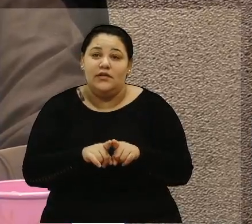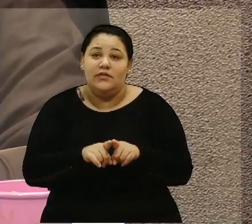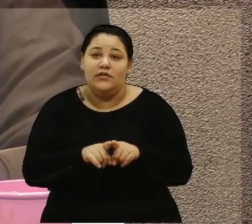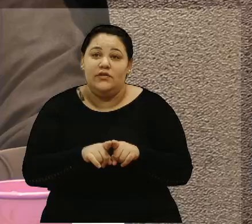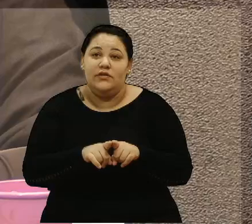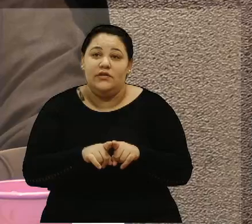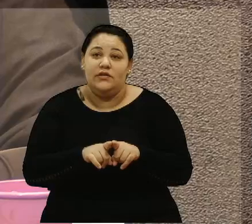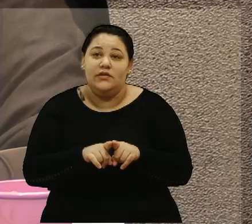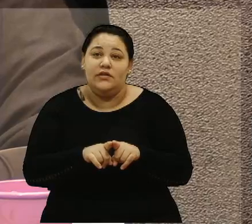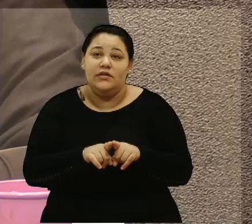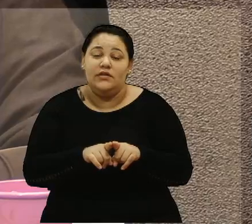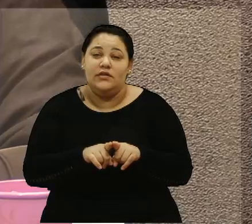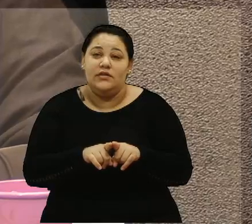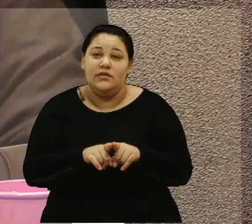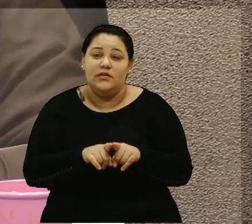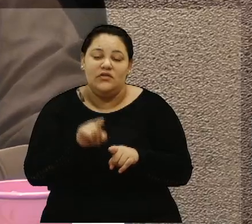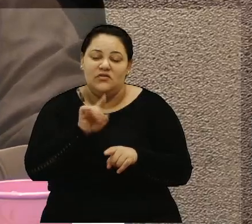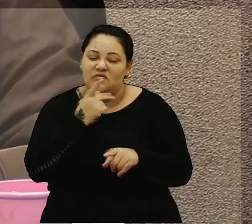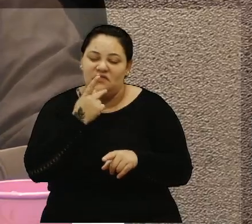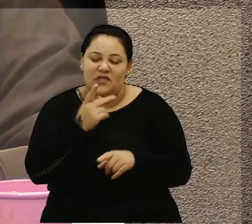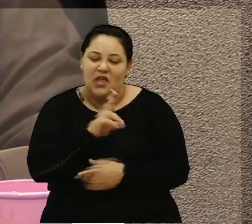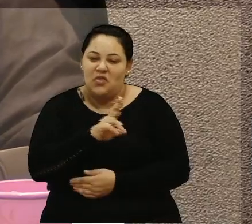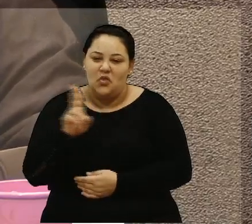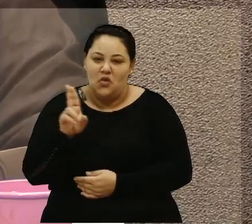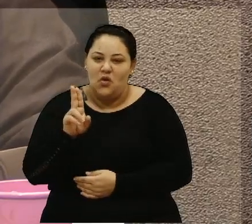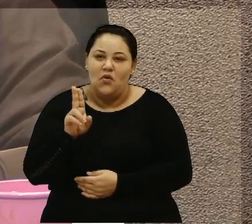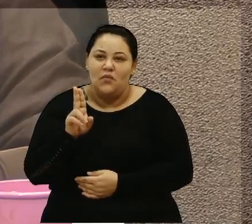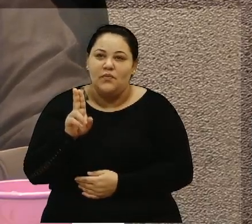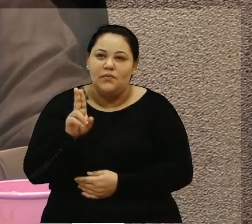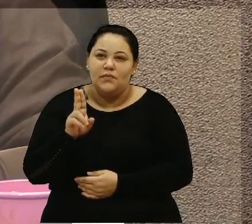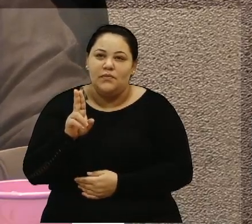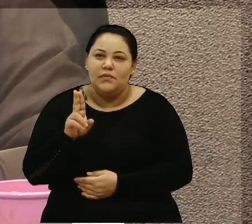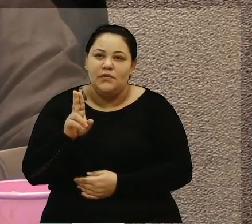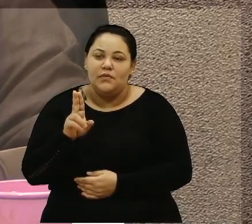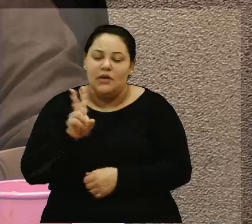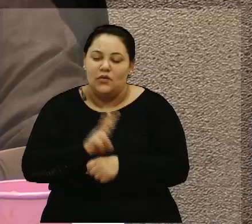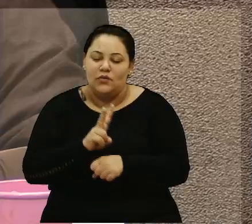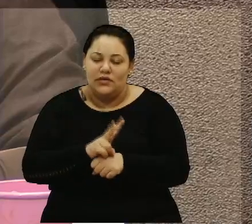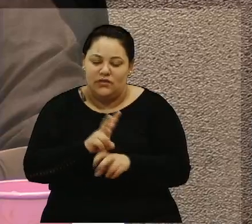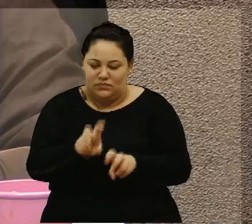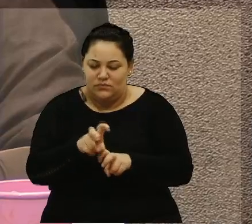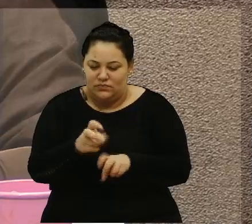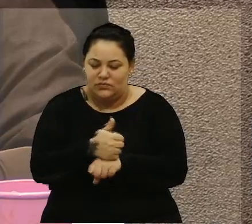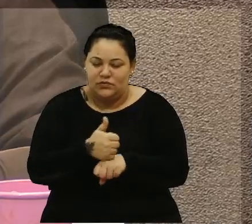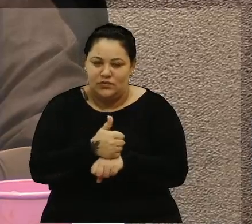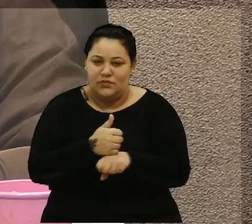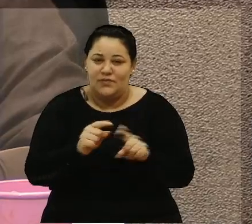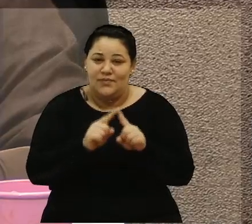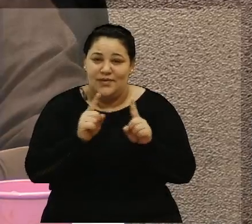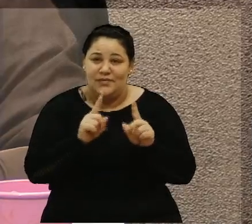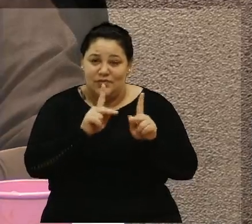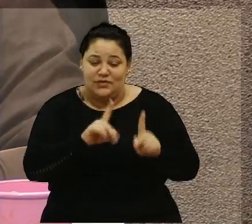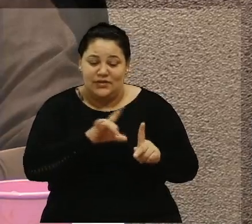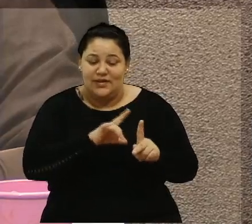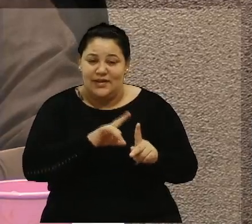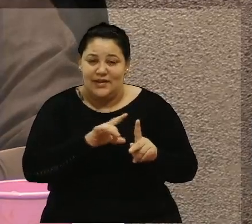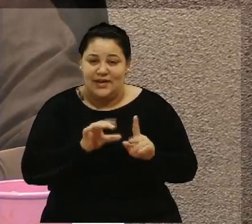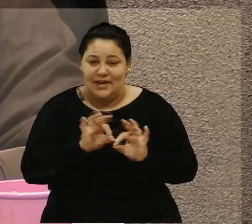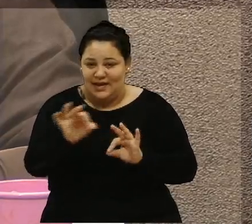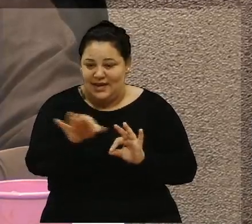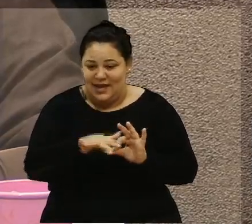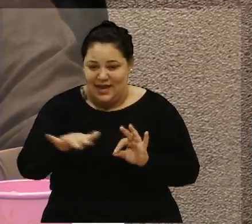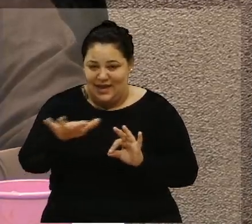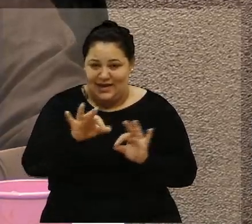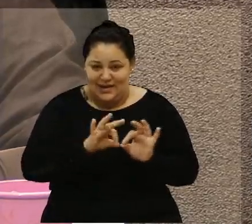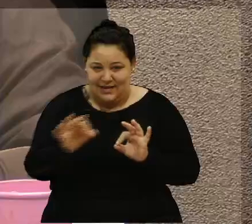área, eu não vou fazer nome por proteger o agricultor, mas o agricultor que tem a sua área 3 quilômetros longe